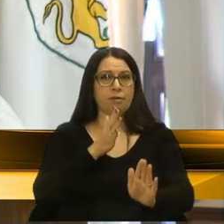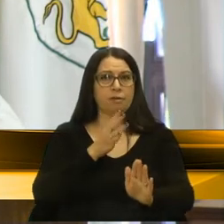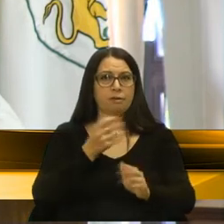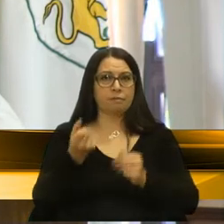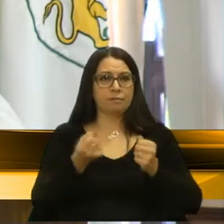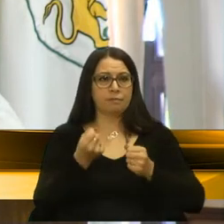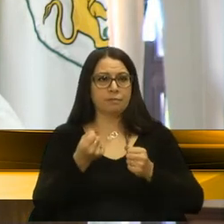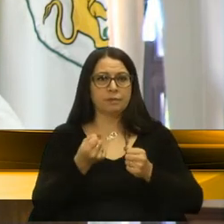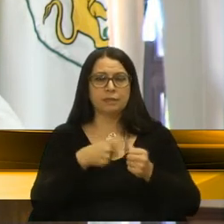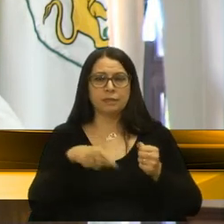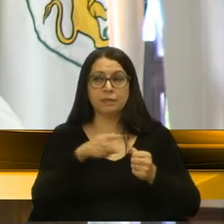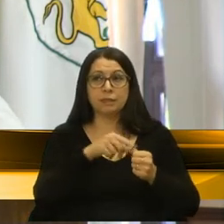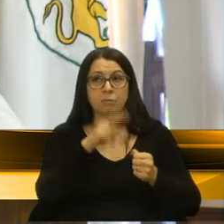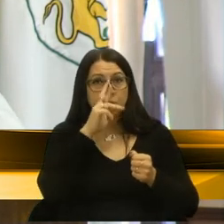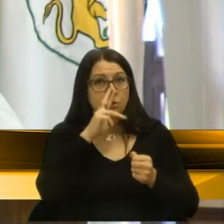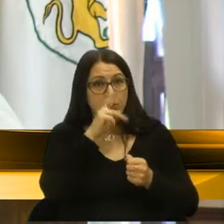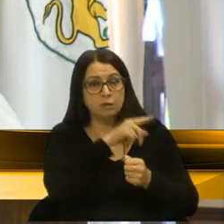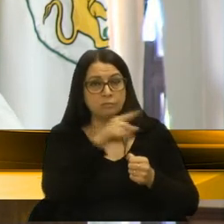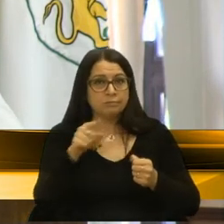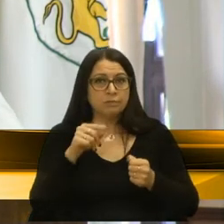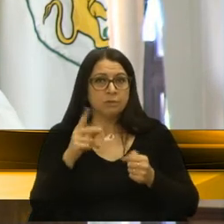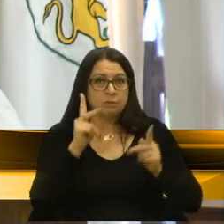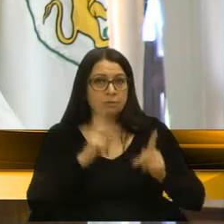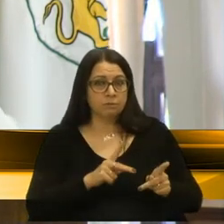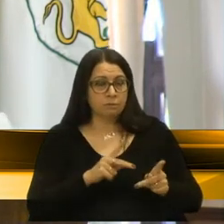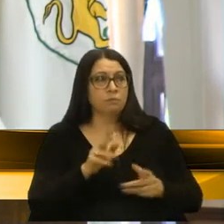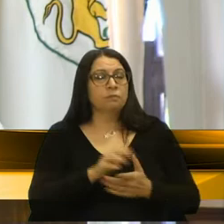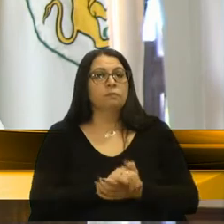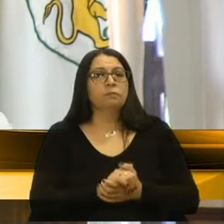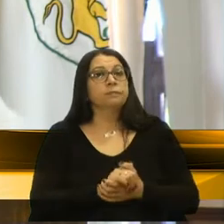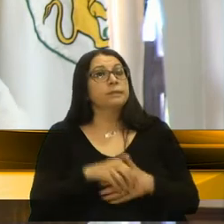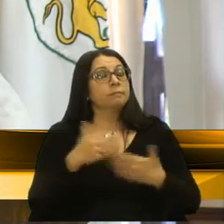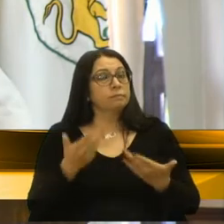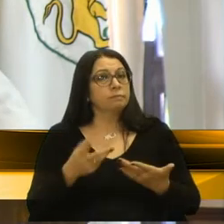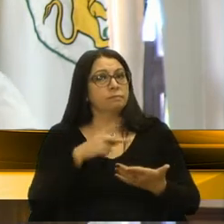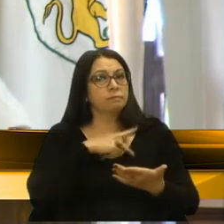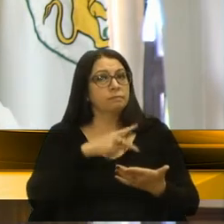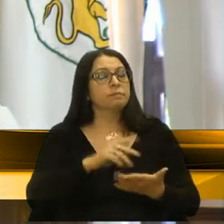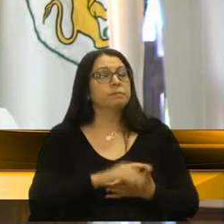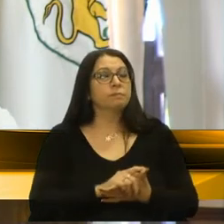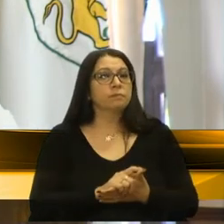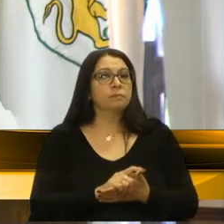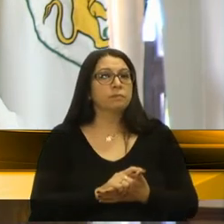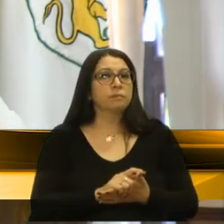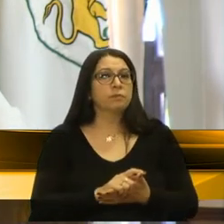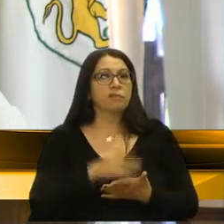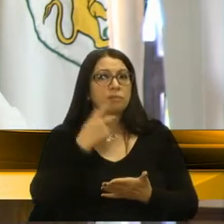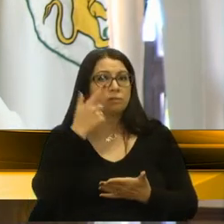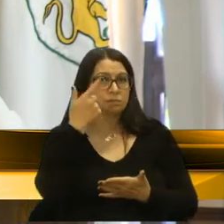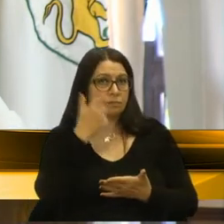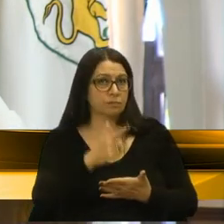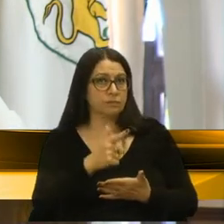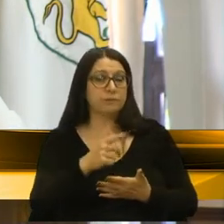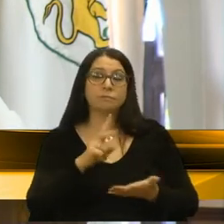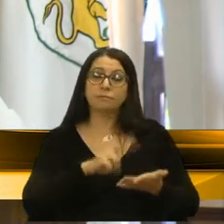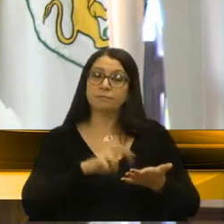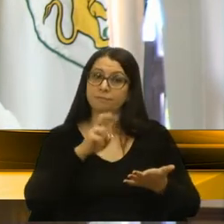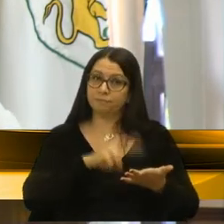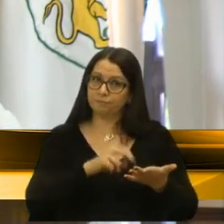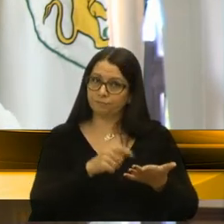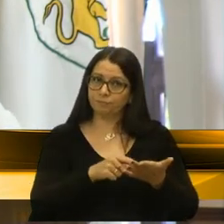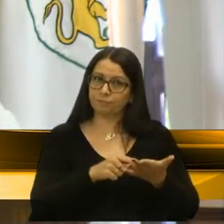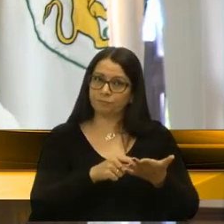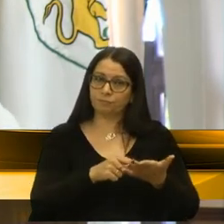correndo, botando em risco vida de pessoas lá. Então, senhor presidente, digo mais uma vez, com muita alegria,